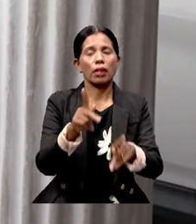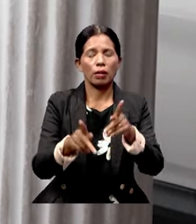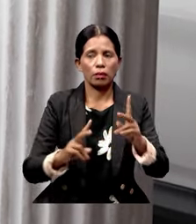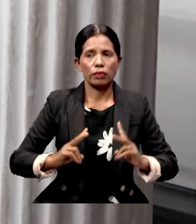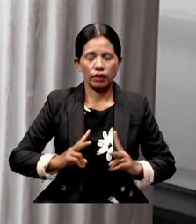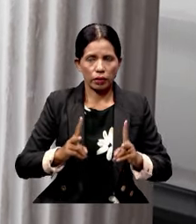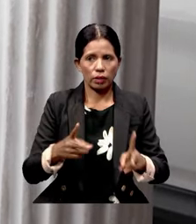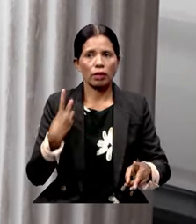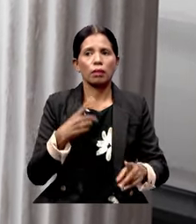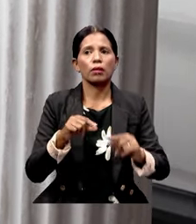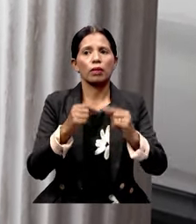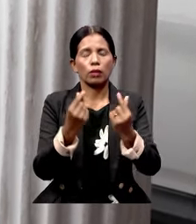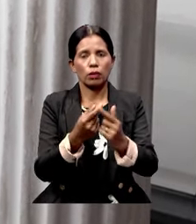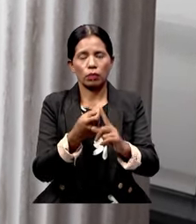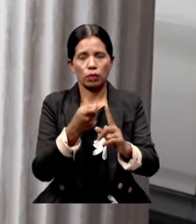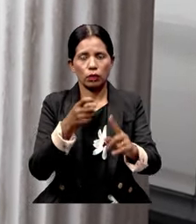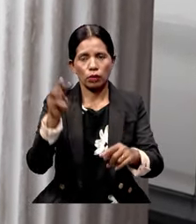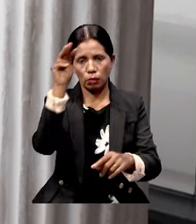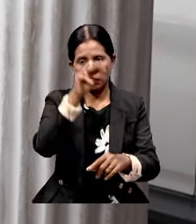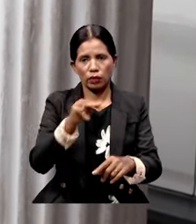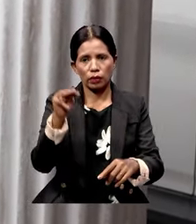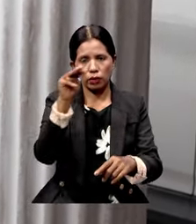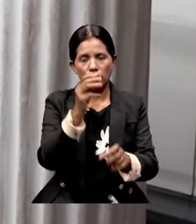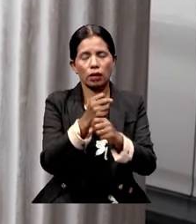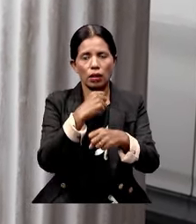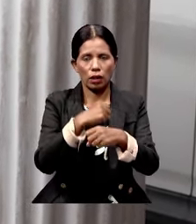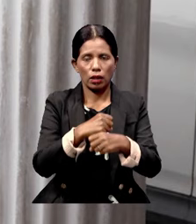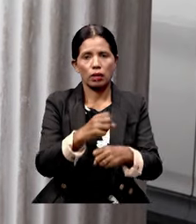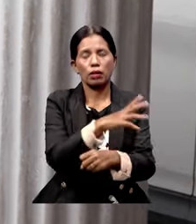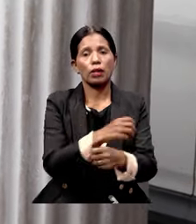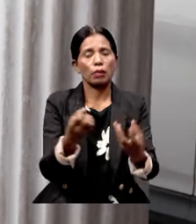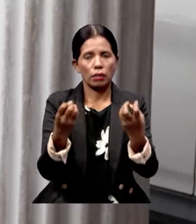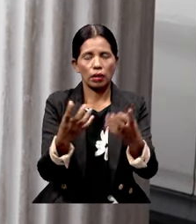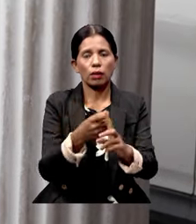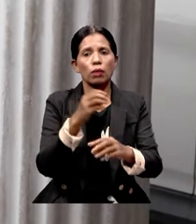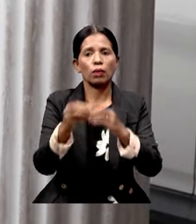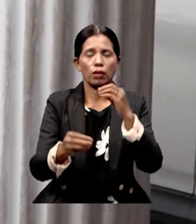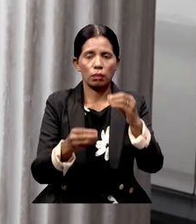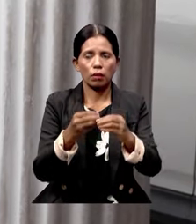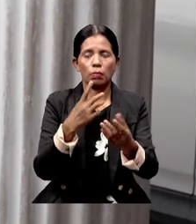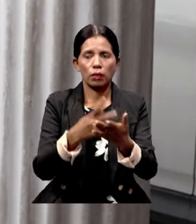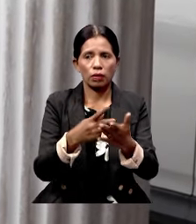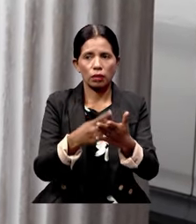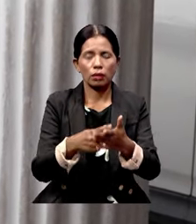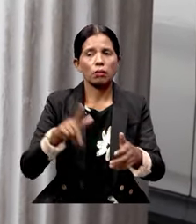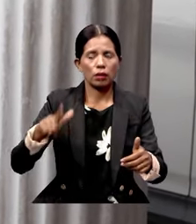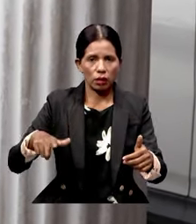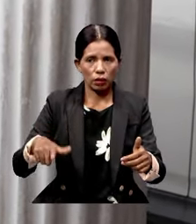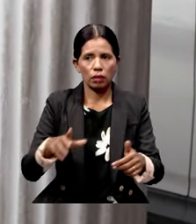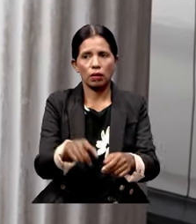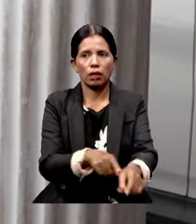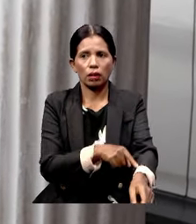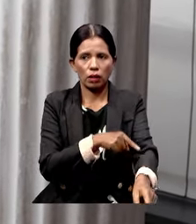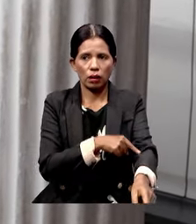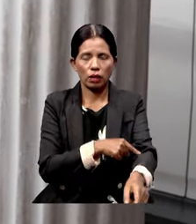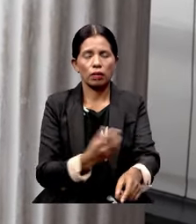amnia equipa usi inspeção monitorização ba halote inspeção lubu kirona sobre projeto ida que mais tarde leu clear e a